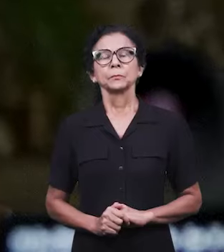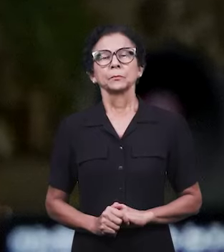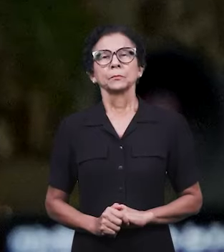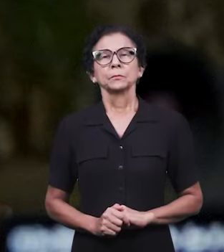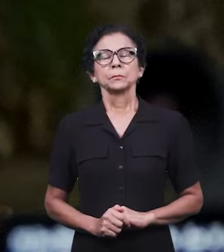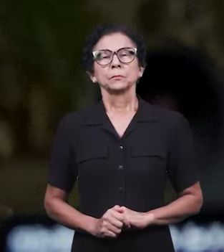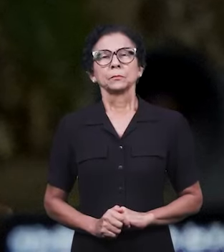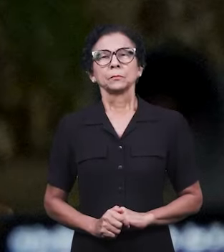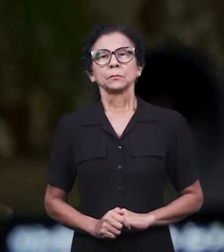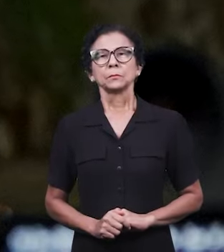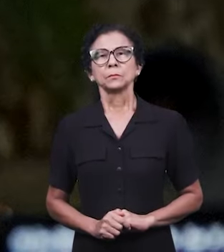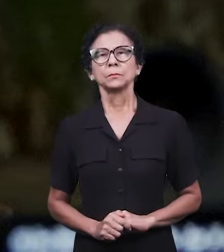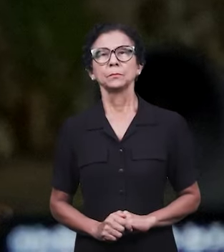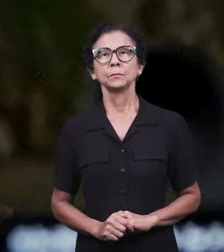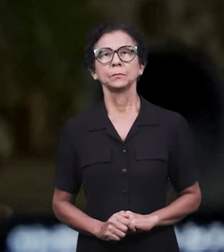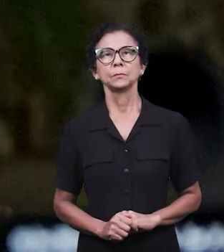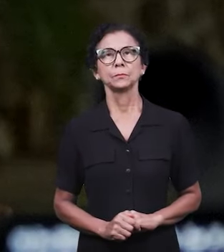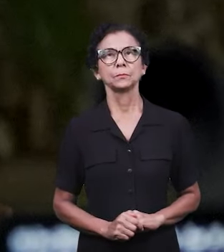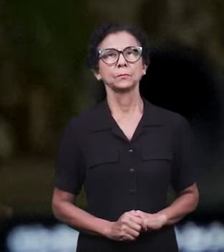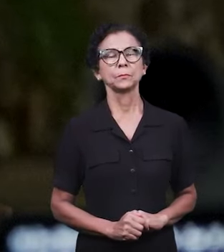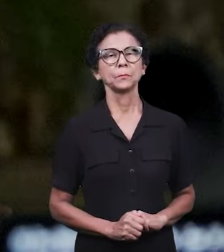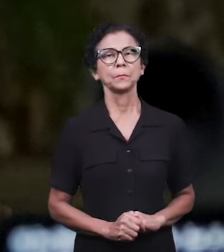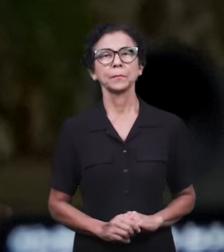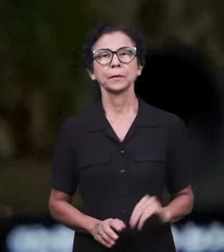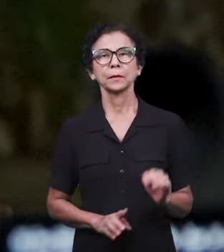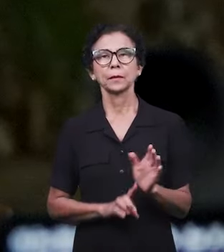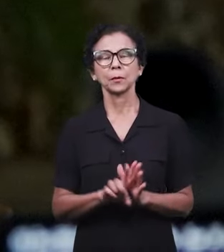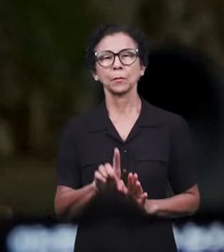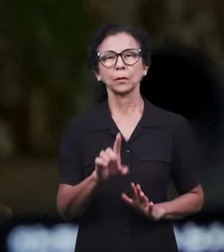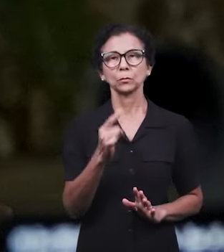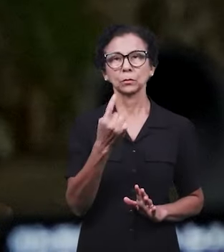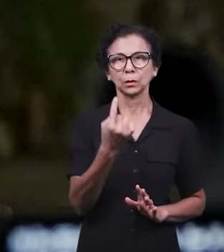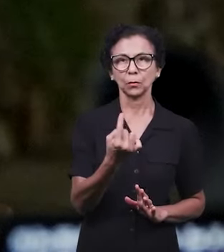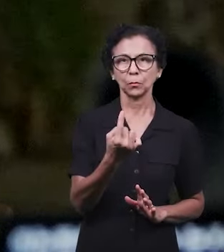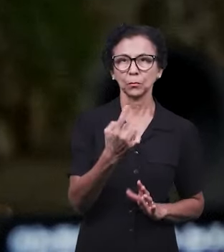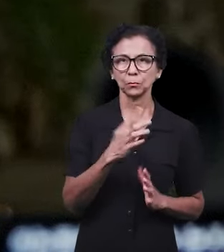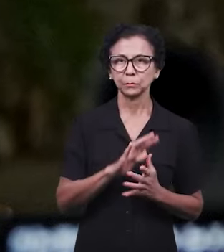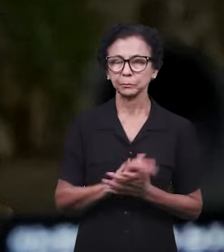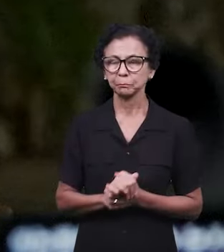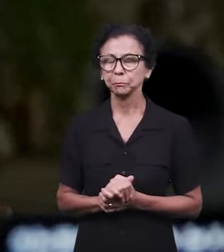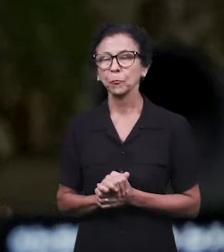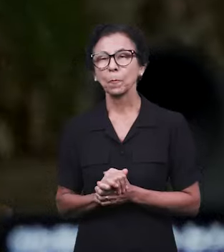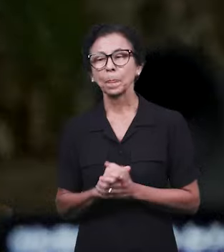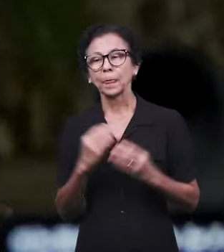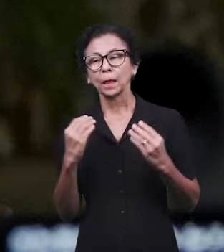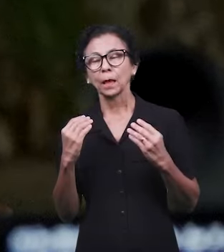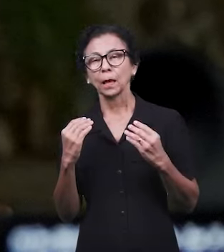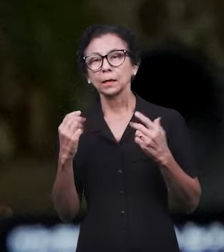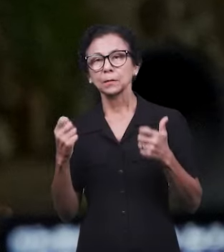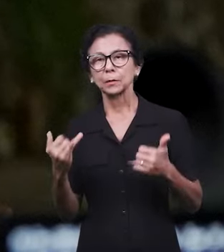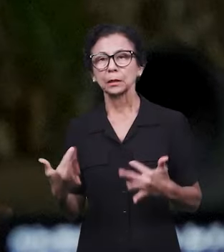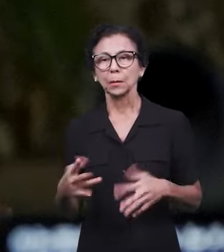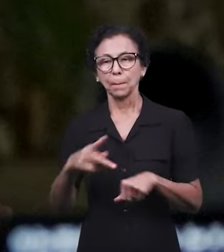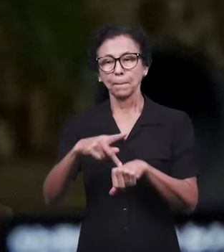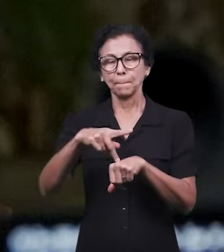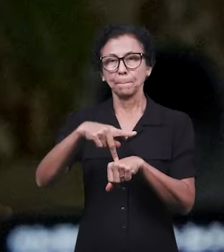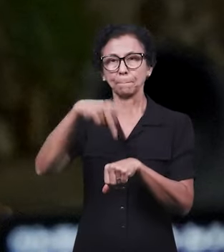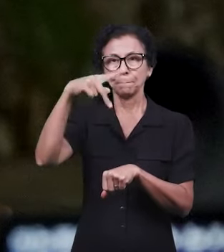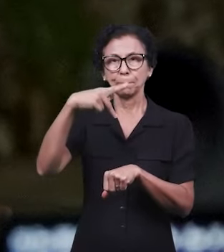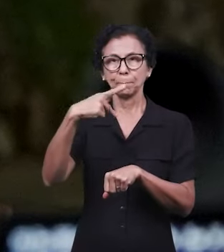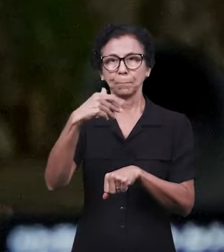arrebentada, né? Para que eles entendam, nesse sentido da imagem, o que é esse conceito.